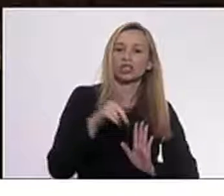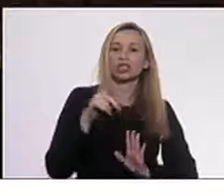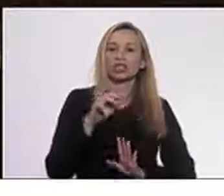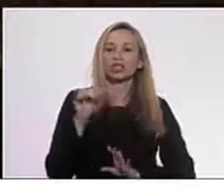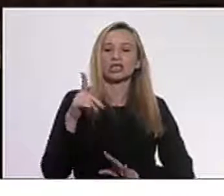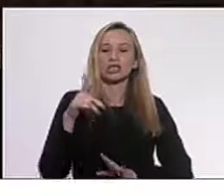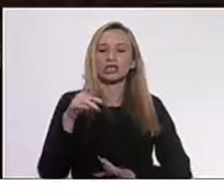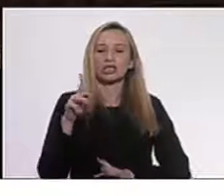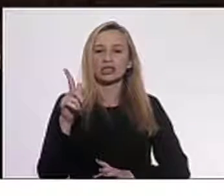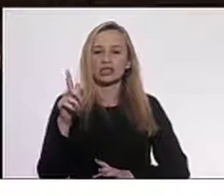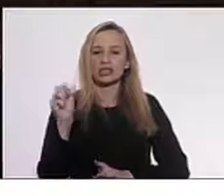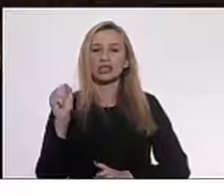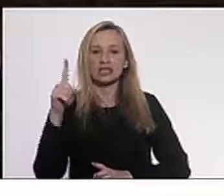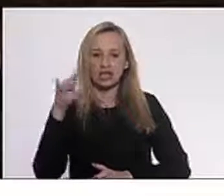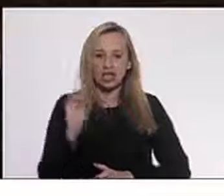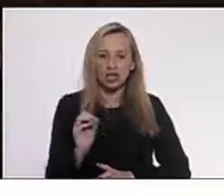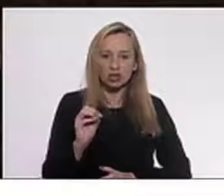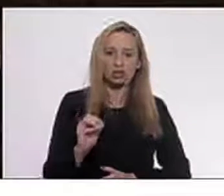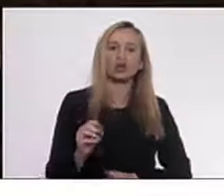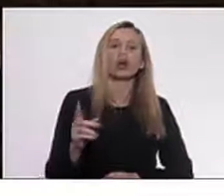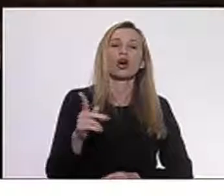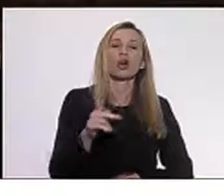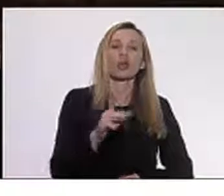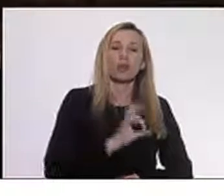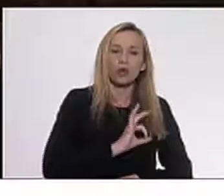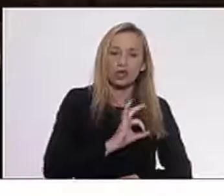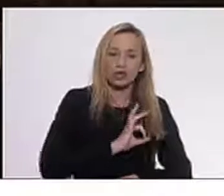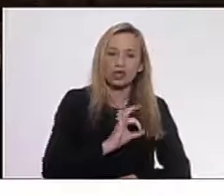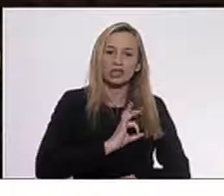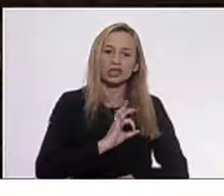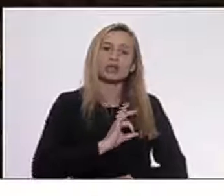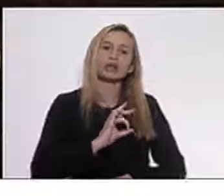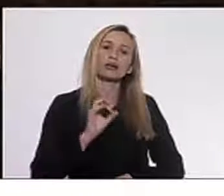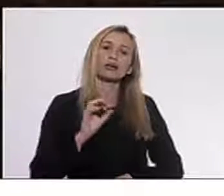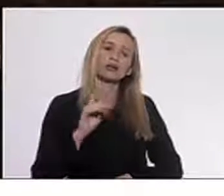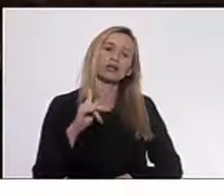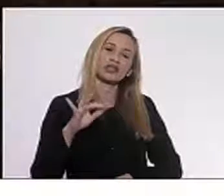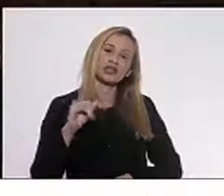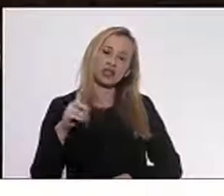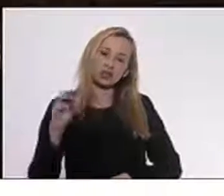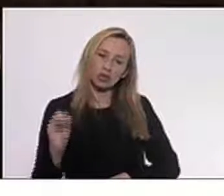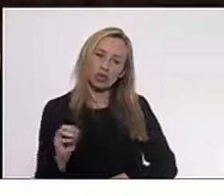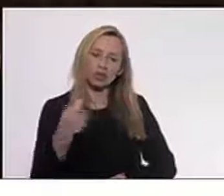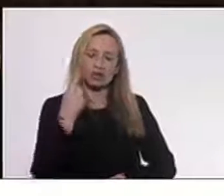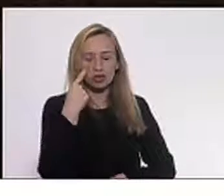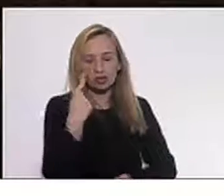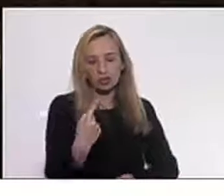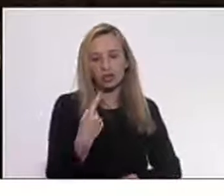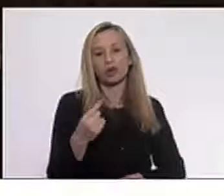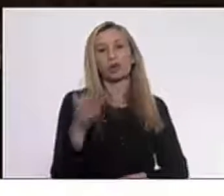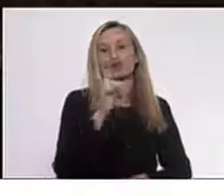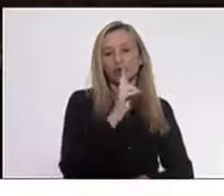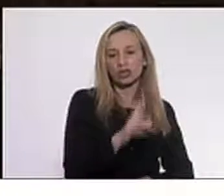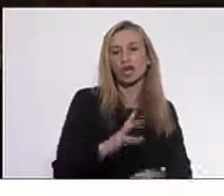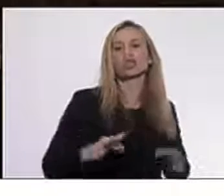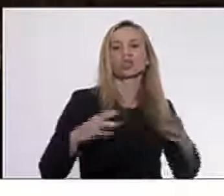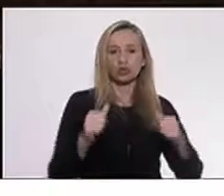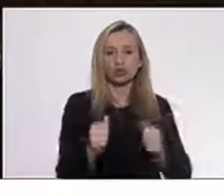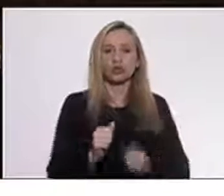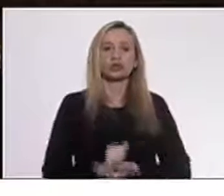em relação às unidades de polícia pacificadora, e nós estamos vendo o resultado do que foi.